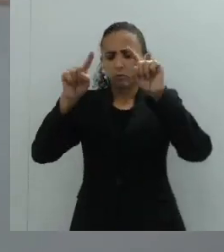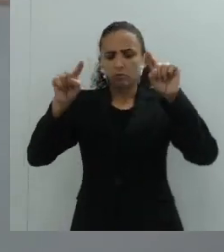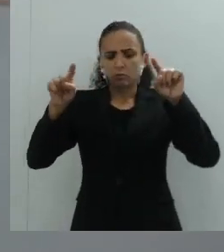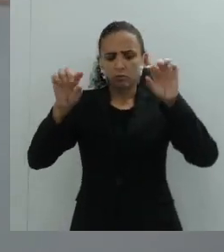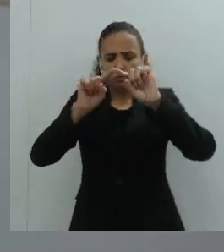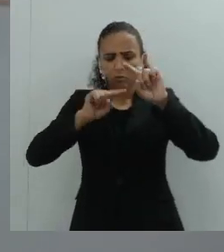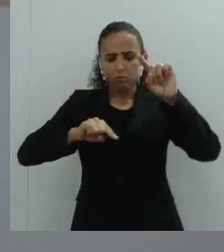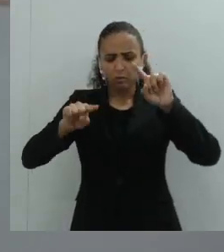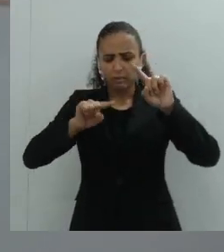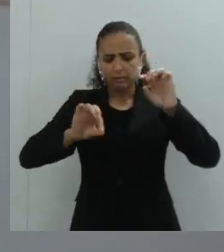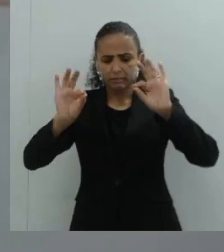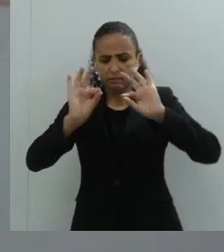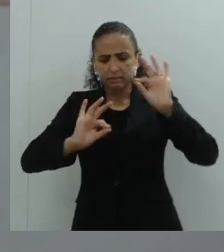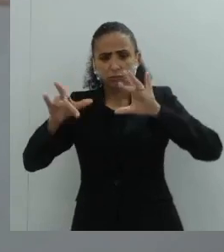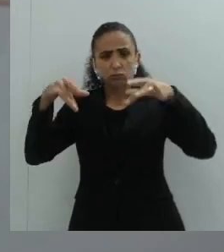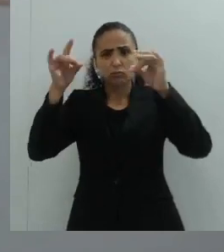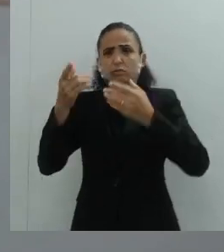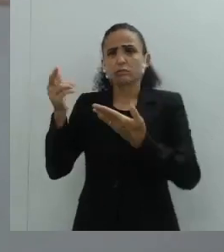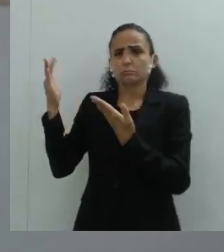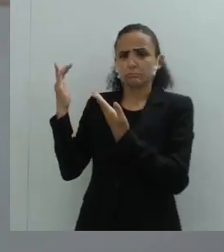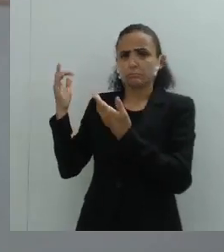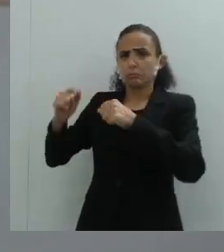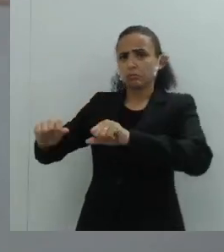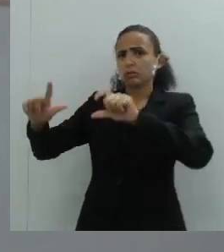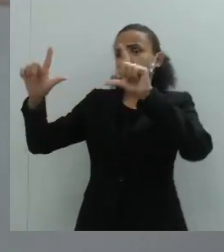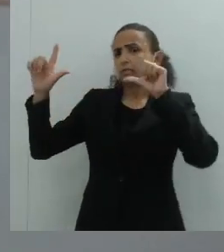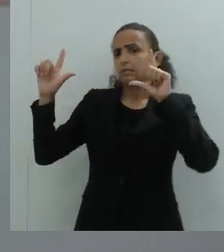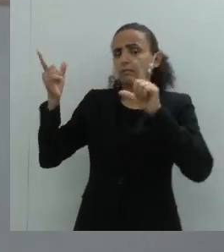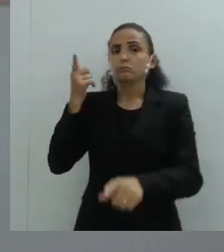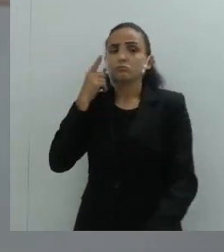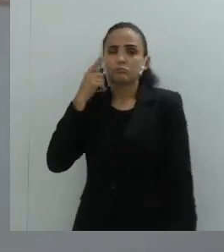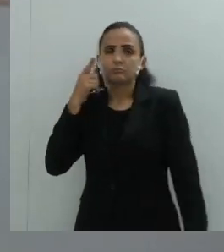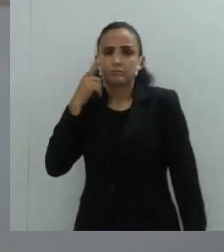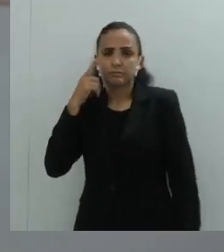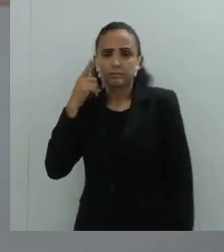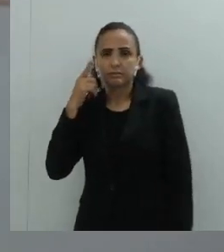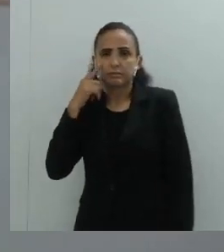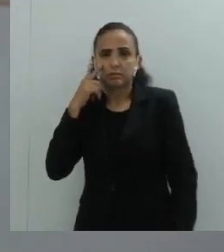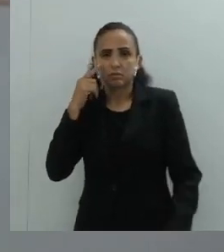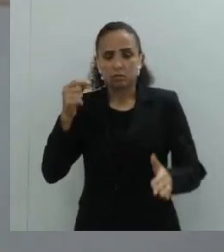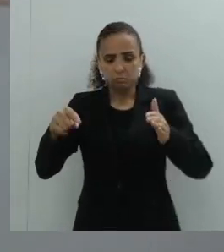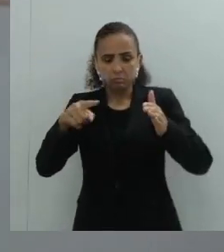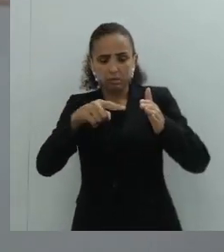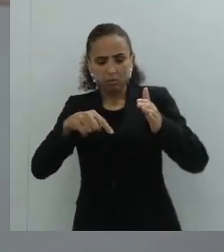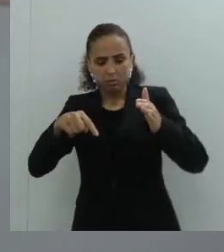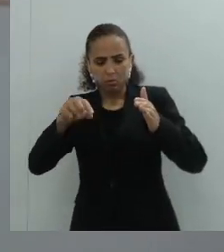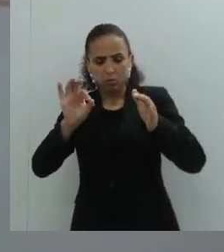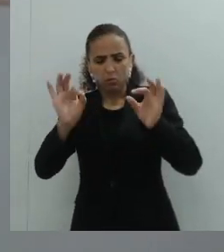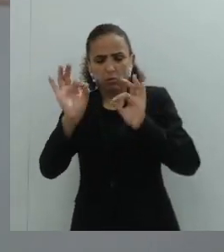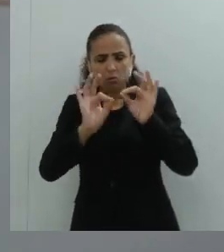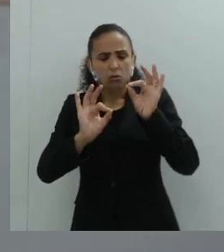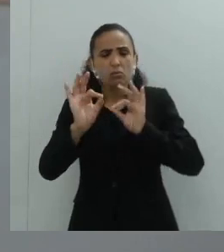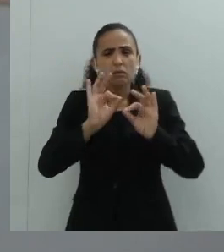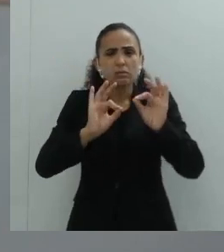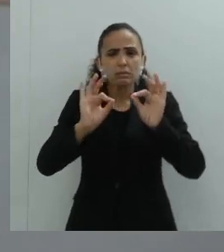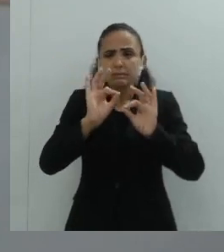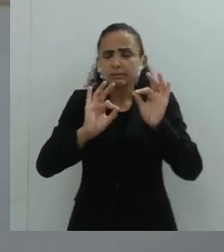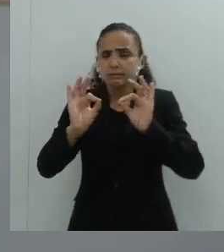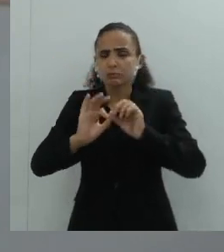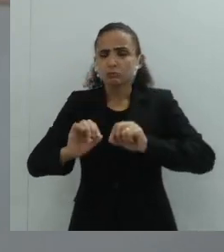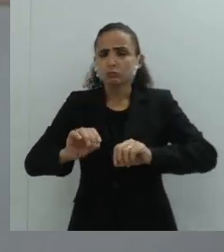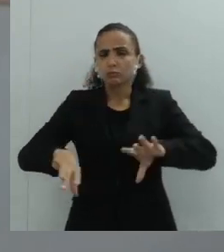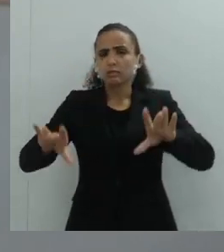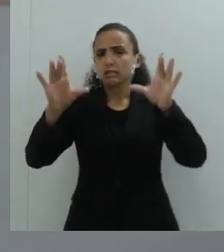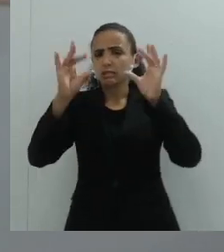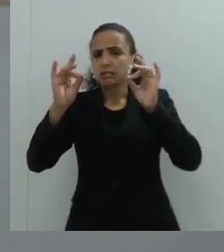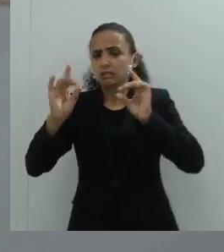né? Foi descoberto. E esse sítio arqueológico mostra muito bem como era a organização